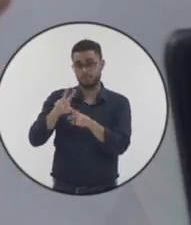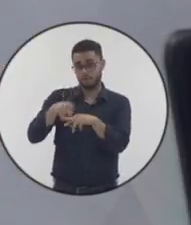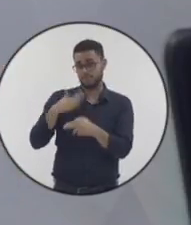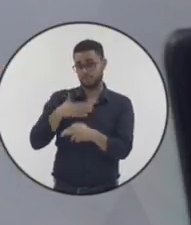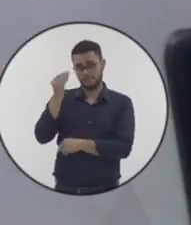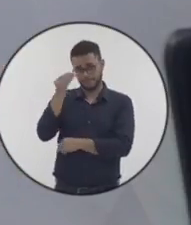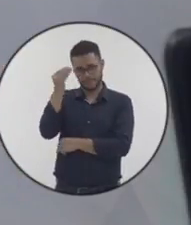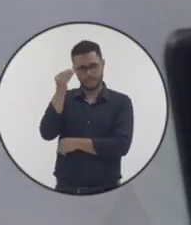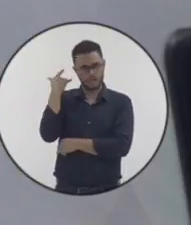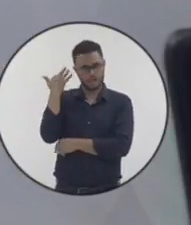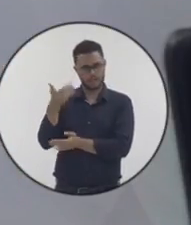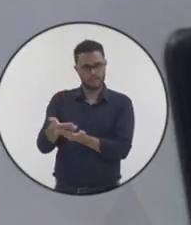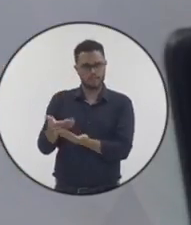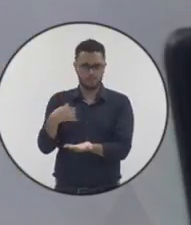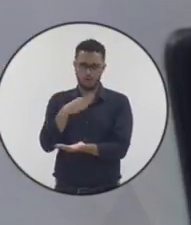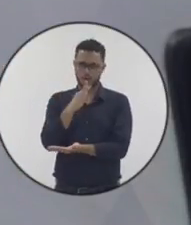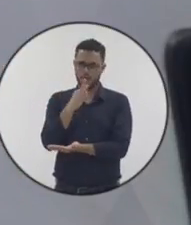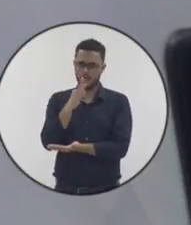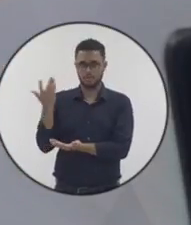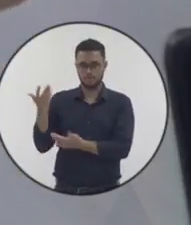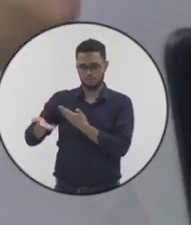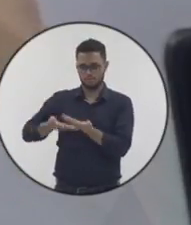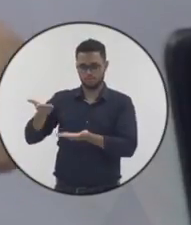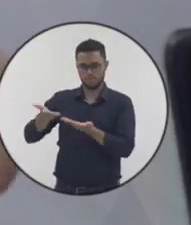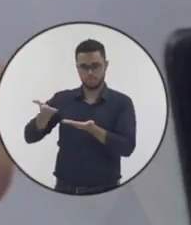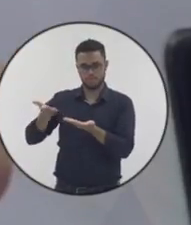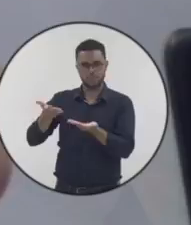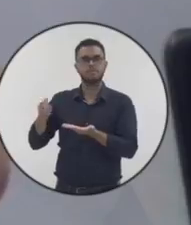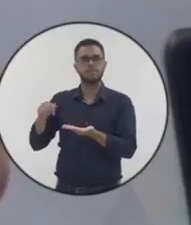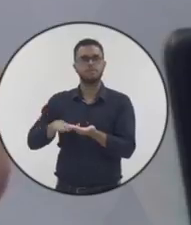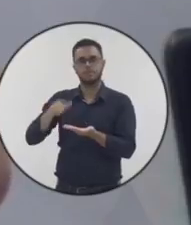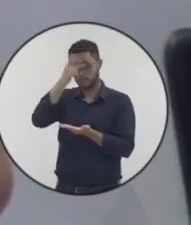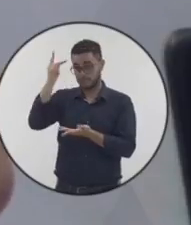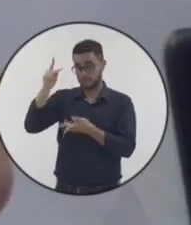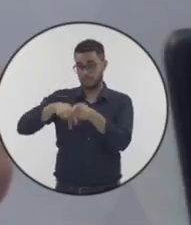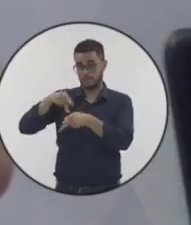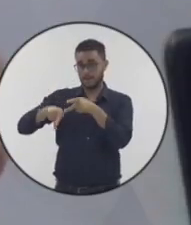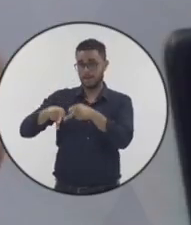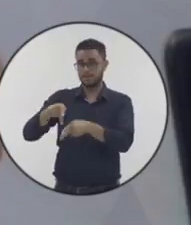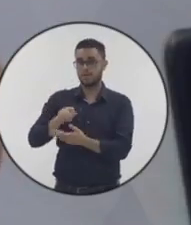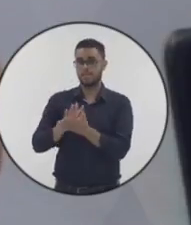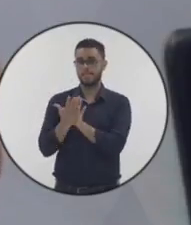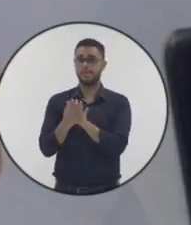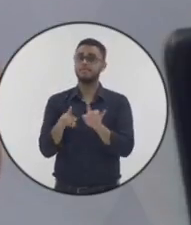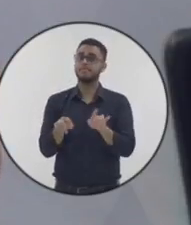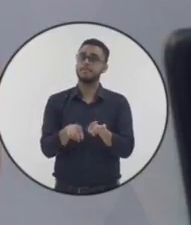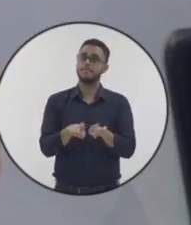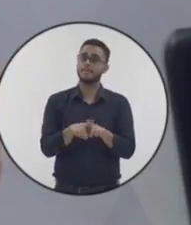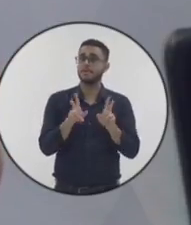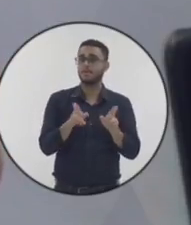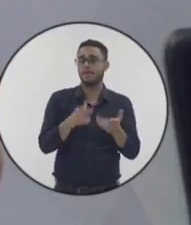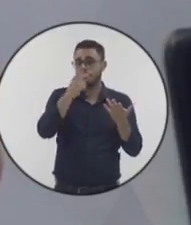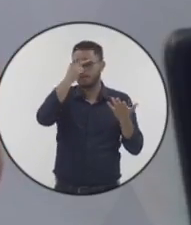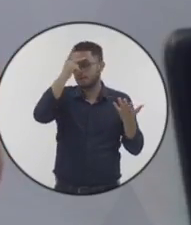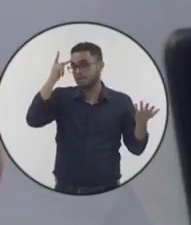gente vem escutando no atendimento à população trans, mas também enquanto preceptora, né,